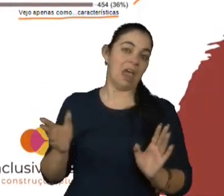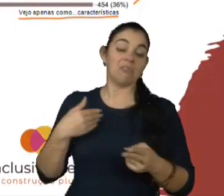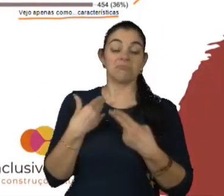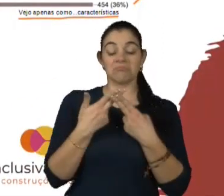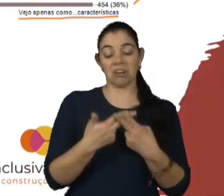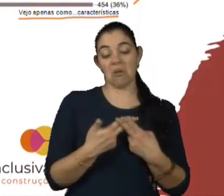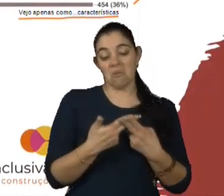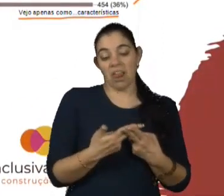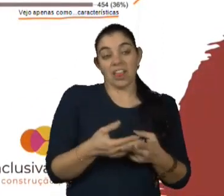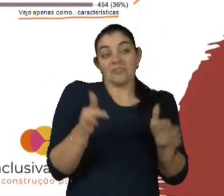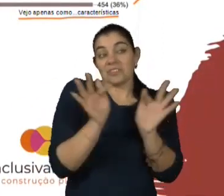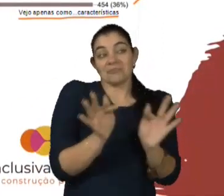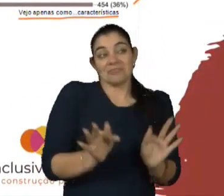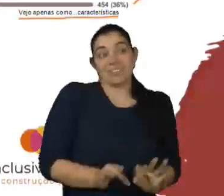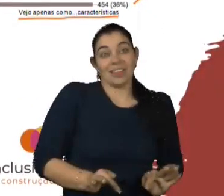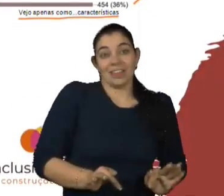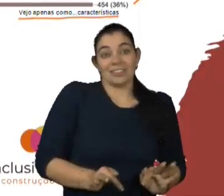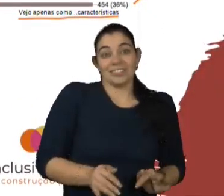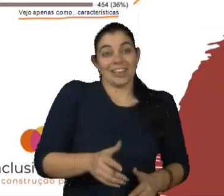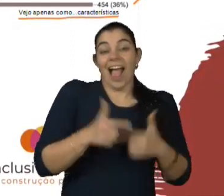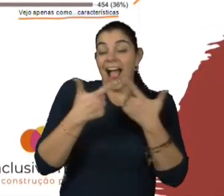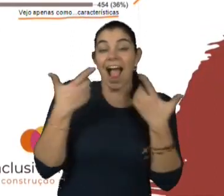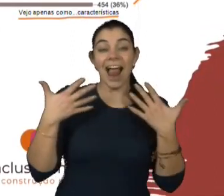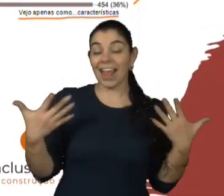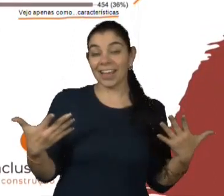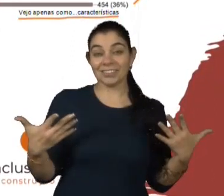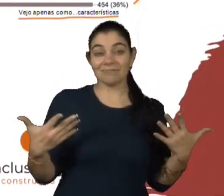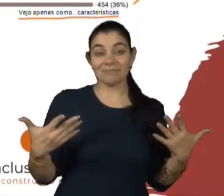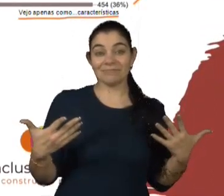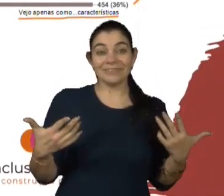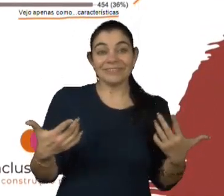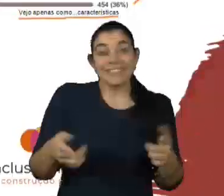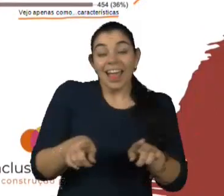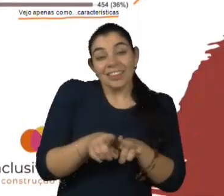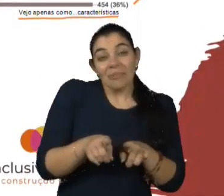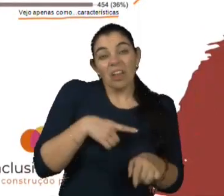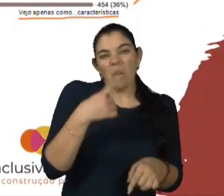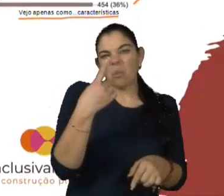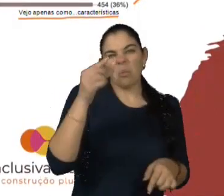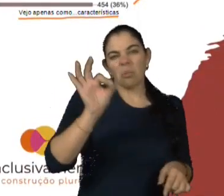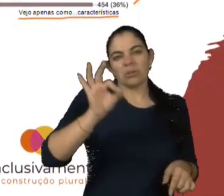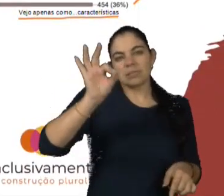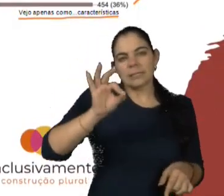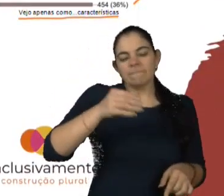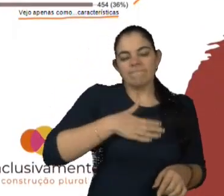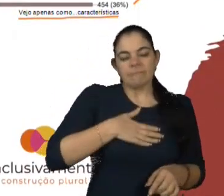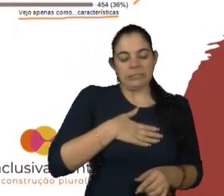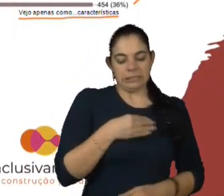Tranquilidade, felicidade, alegria. Teve também ali 1%